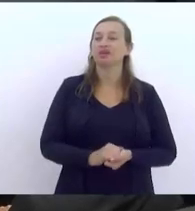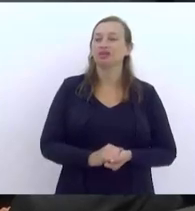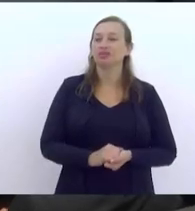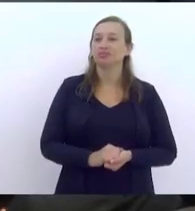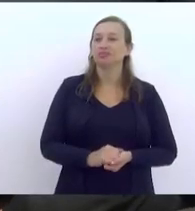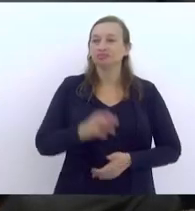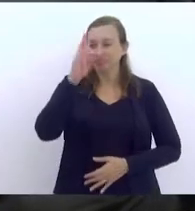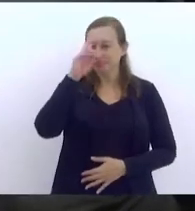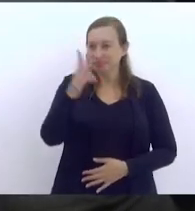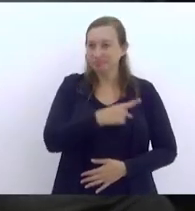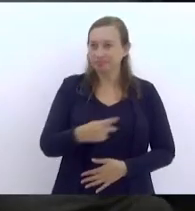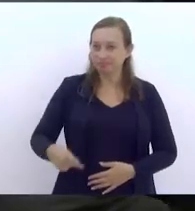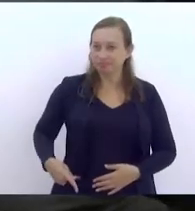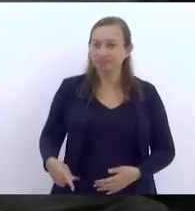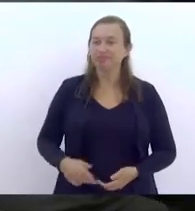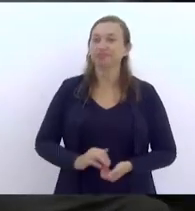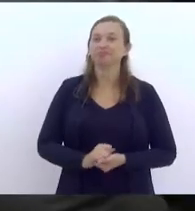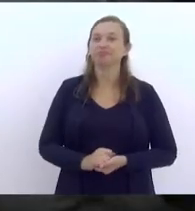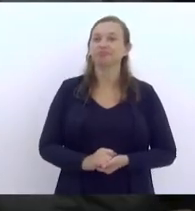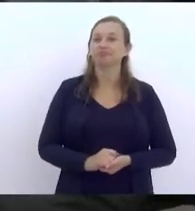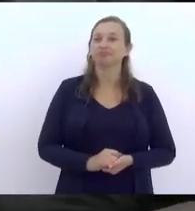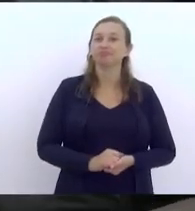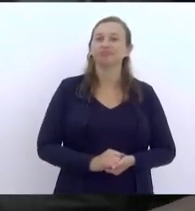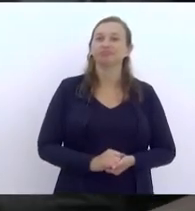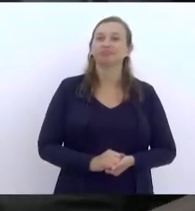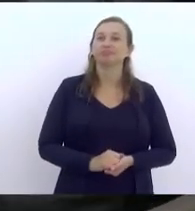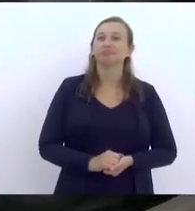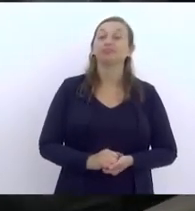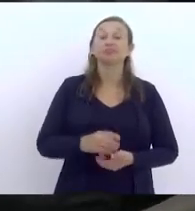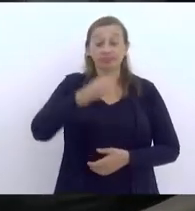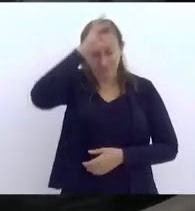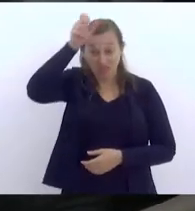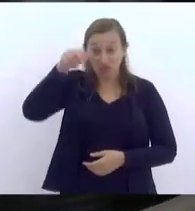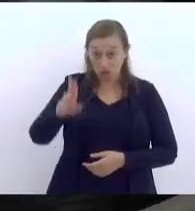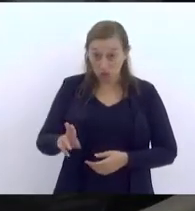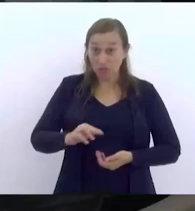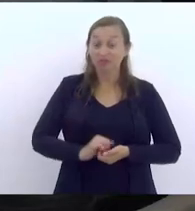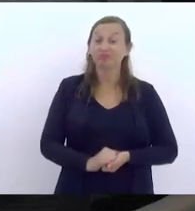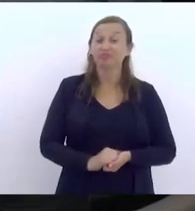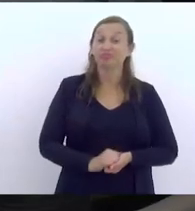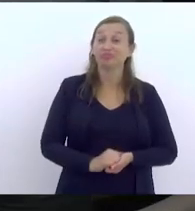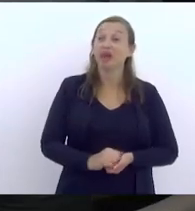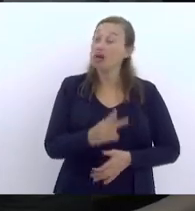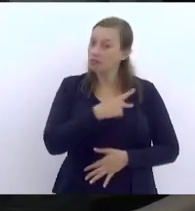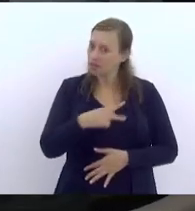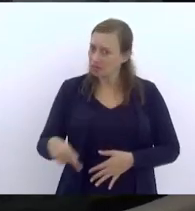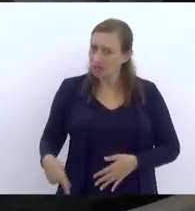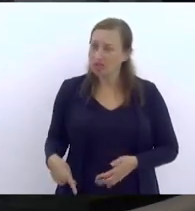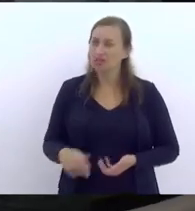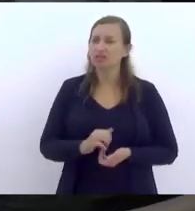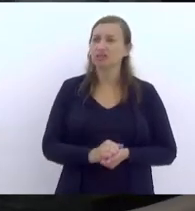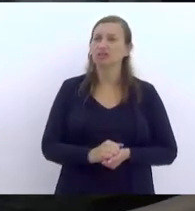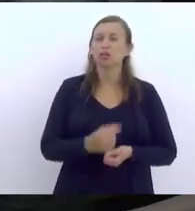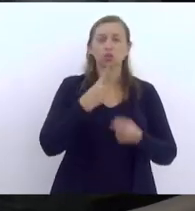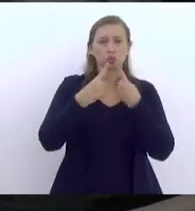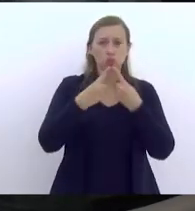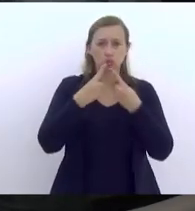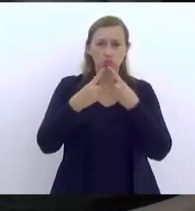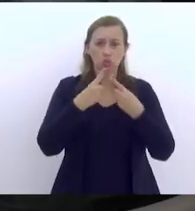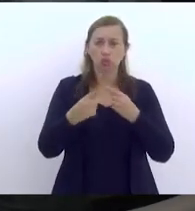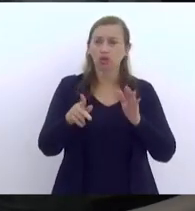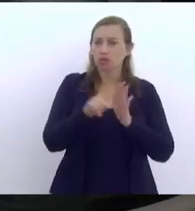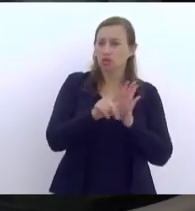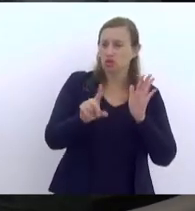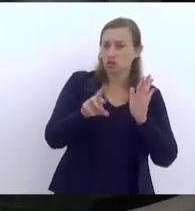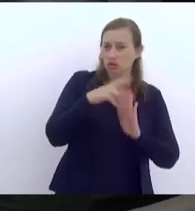Senhor presidente, acredito que... Presidente, nossa tia Ju. Presidente, está se discutindo aqui o projeto